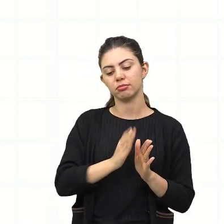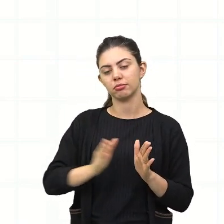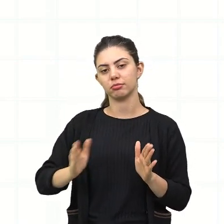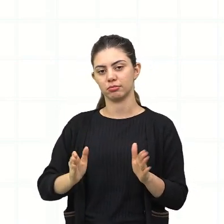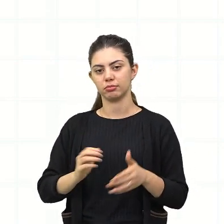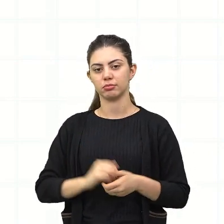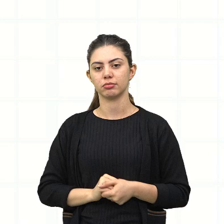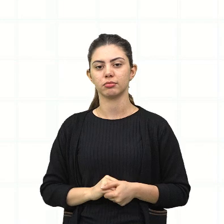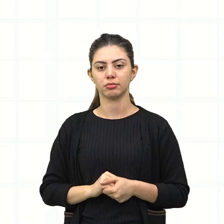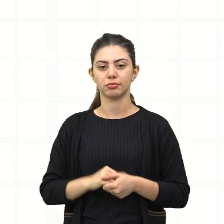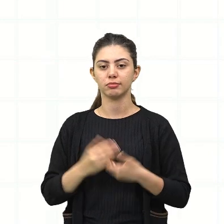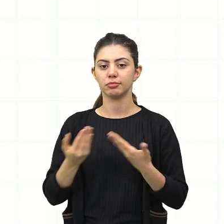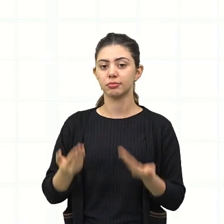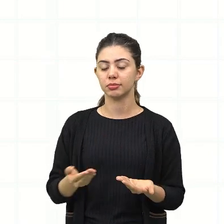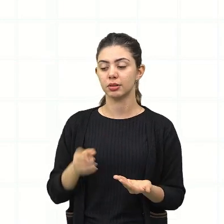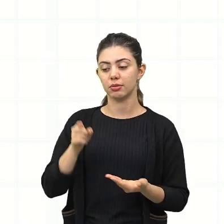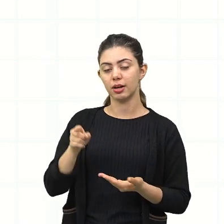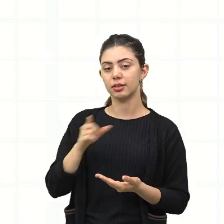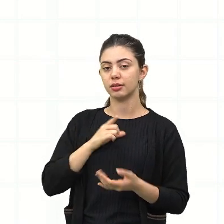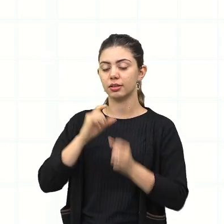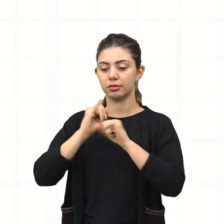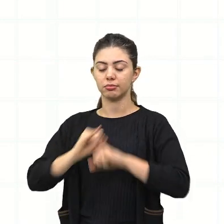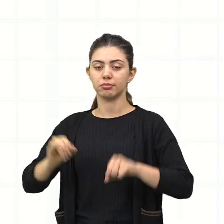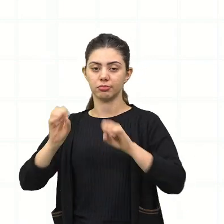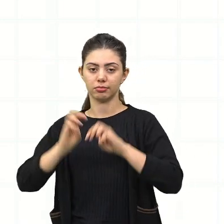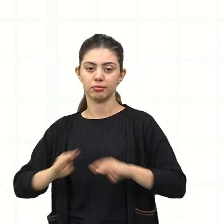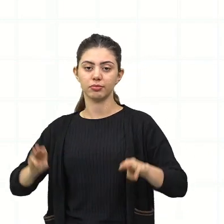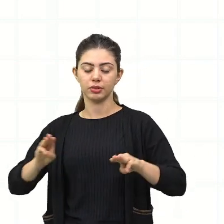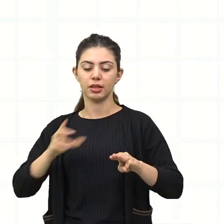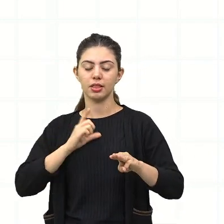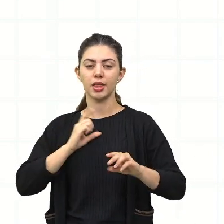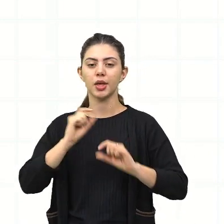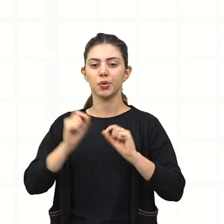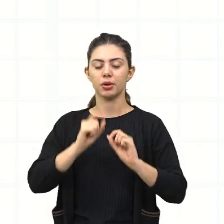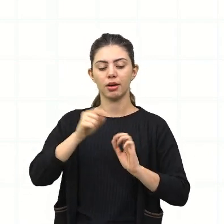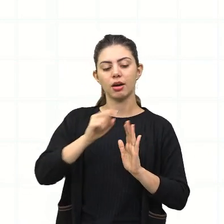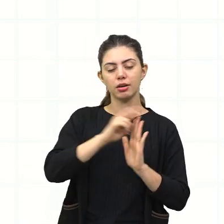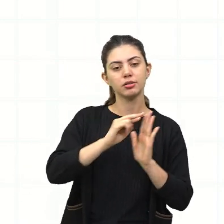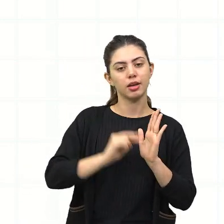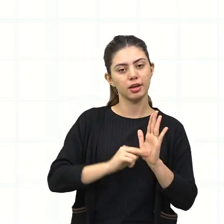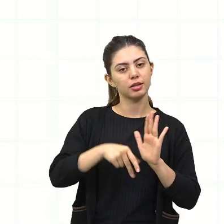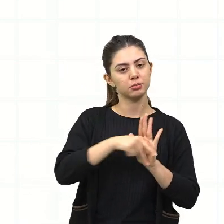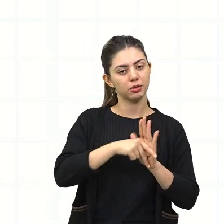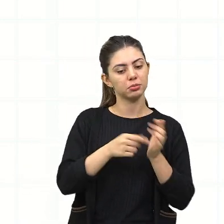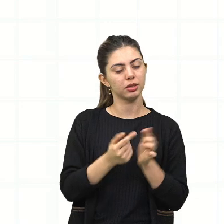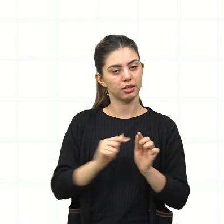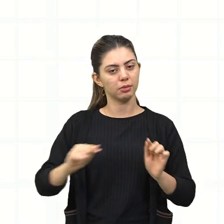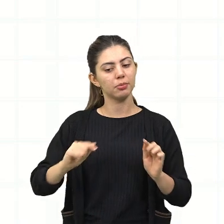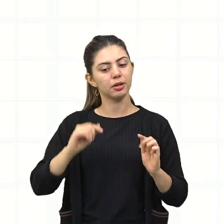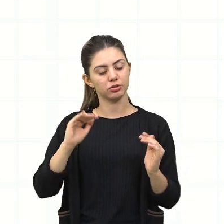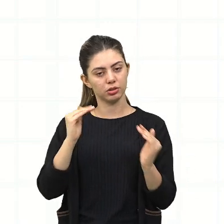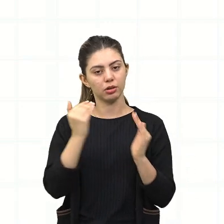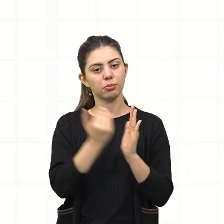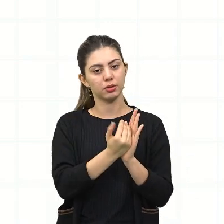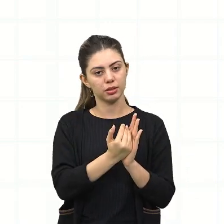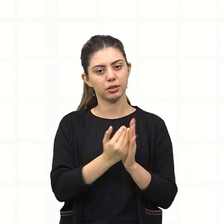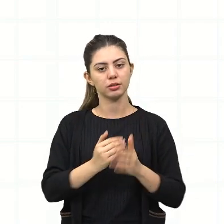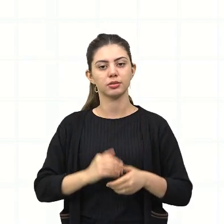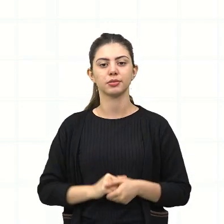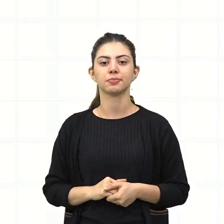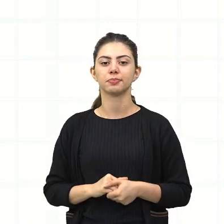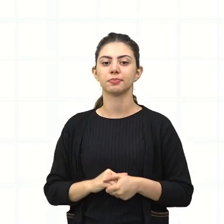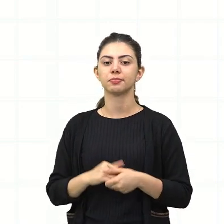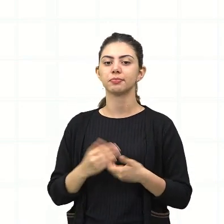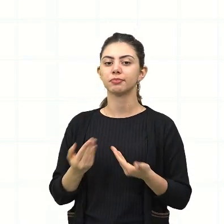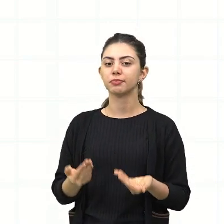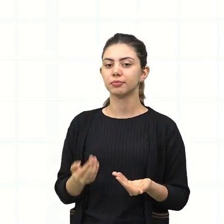teoricamente, uma venda desse tipo de anúncio, ele busca ser mais formal muitas das vezes. Condomínio Cidadania, o